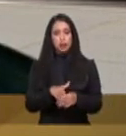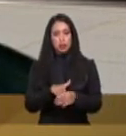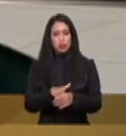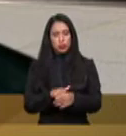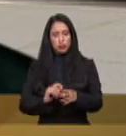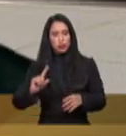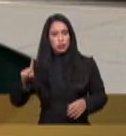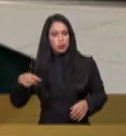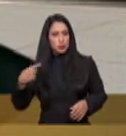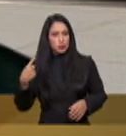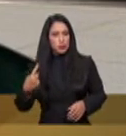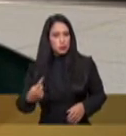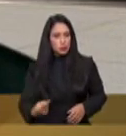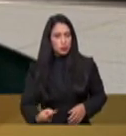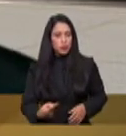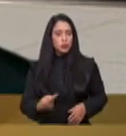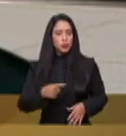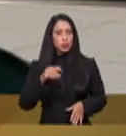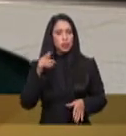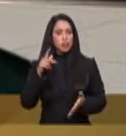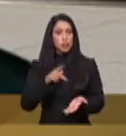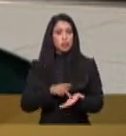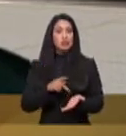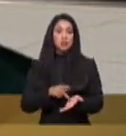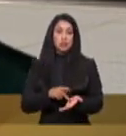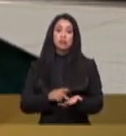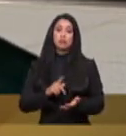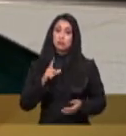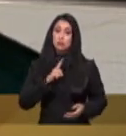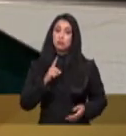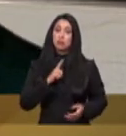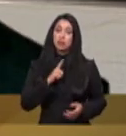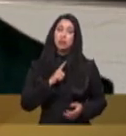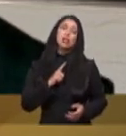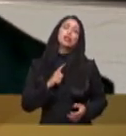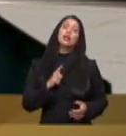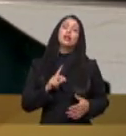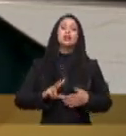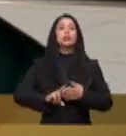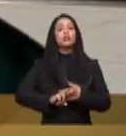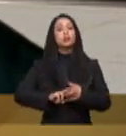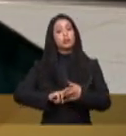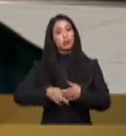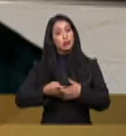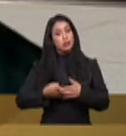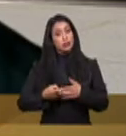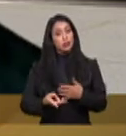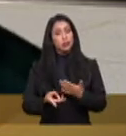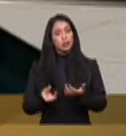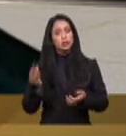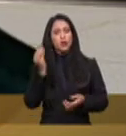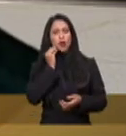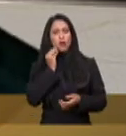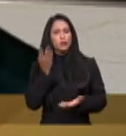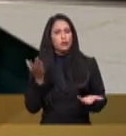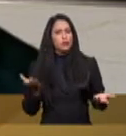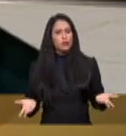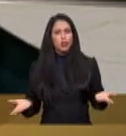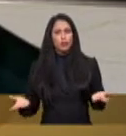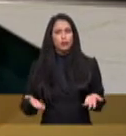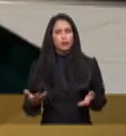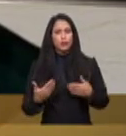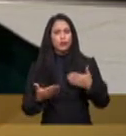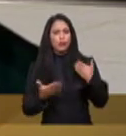da pós-verdade também traz os seus impactos, obviamente, e não é de hoje que nós debatemos